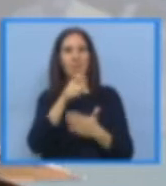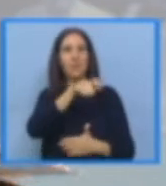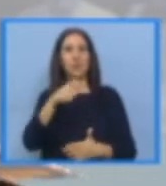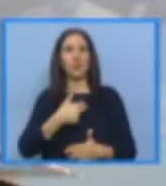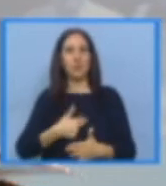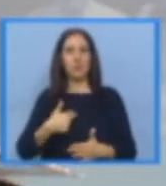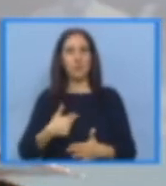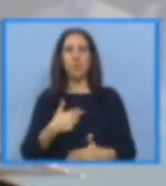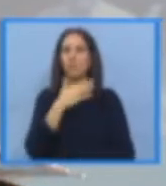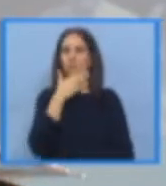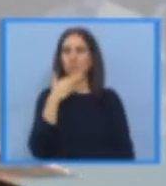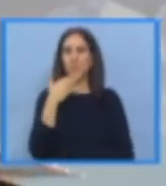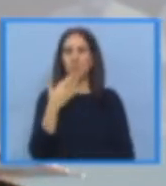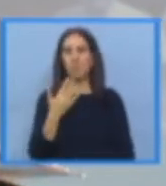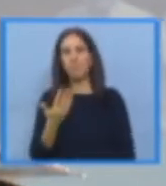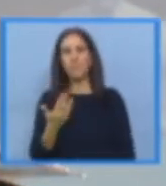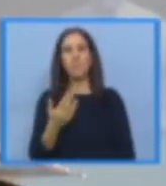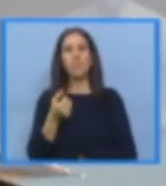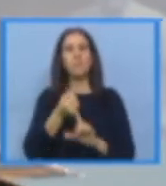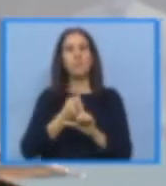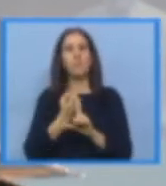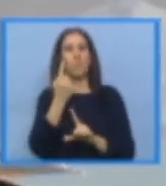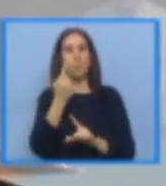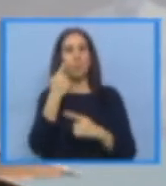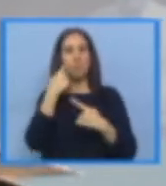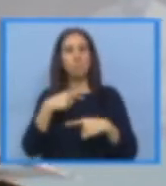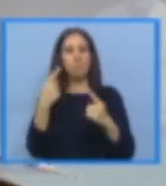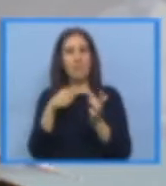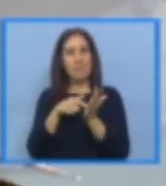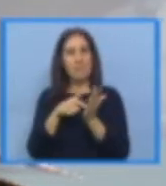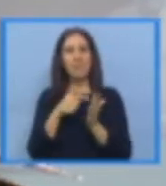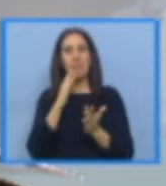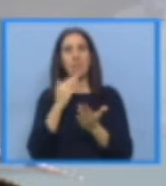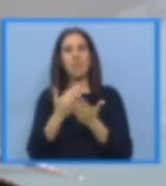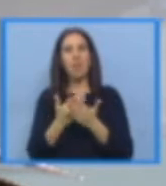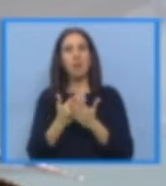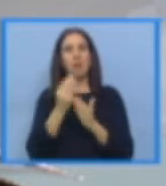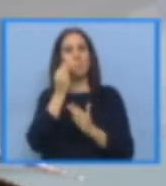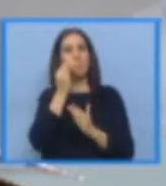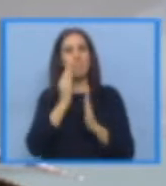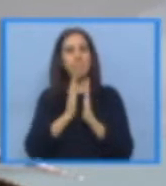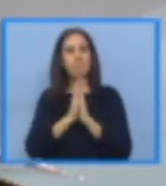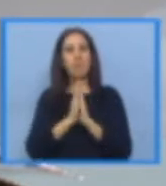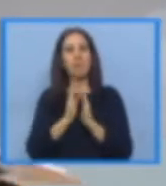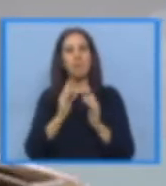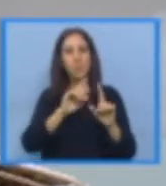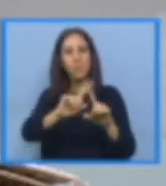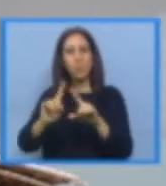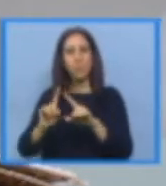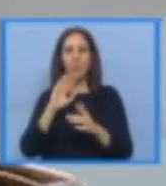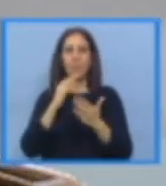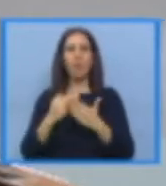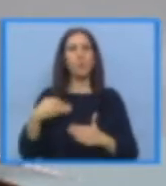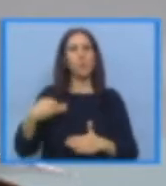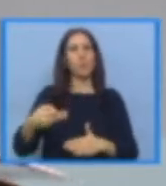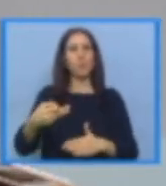curiosamente, enfim, um dos desafios que é lançado neste Oitavário é fazer da questão ecuménica uma questão de todos os dias. Nada